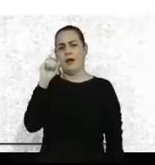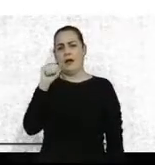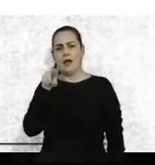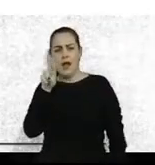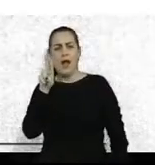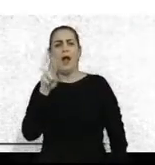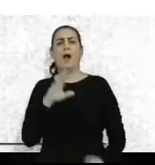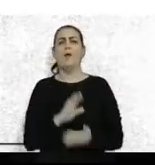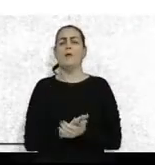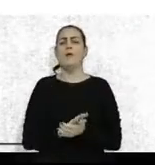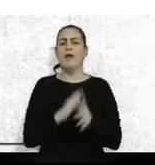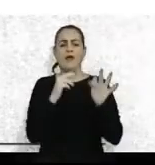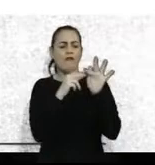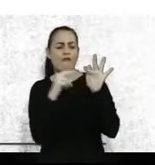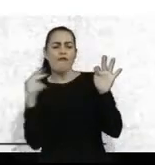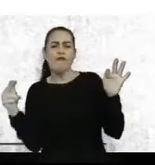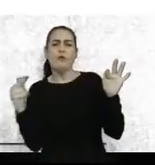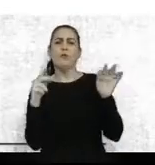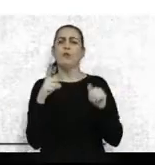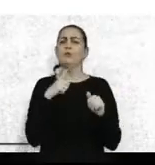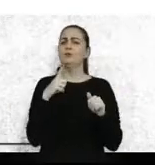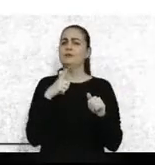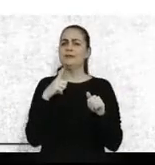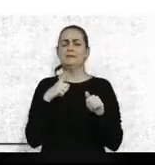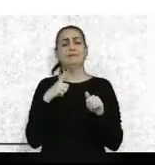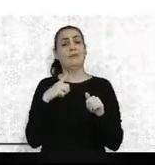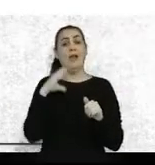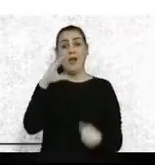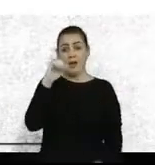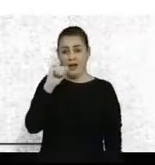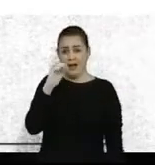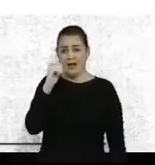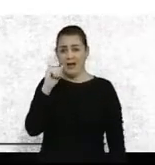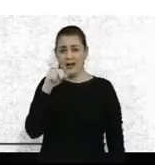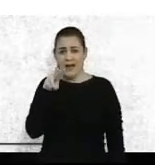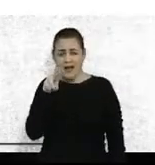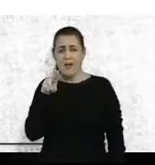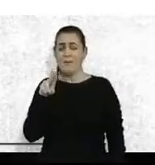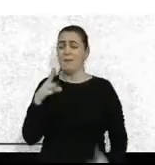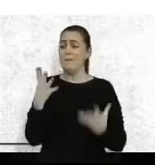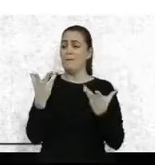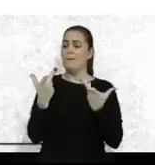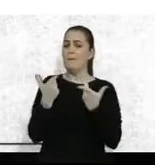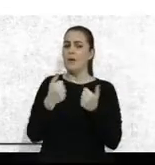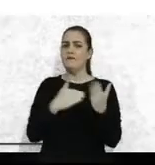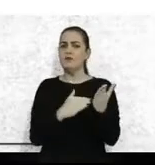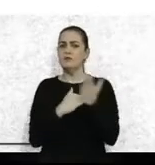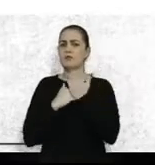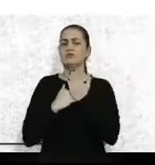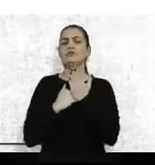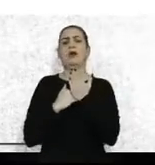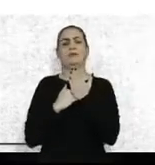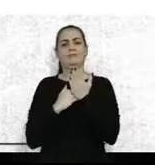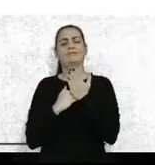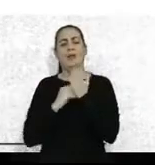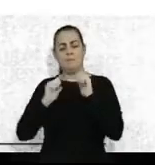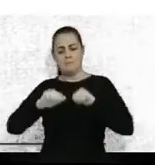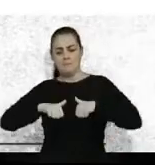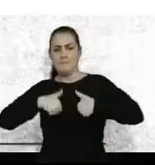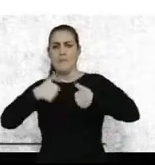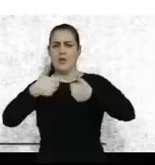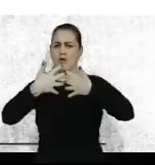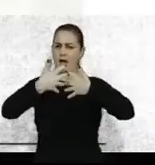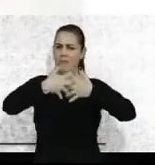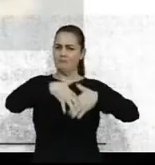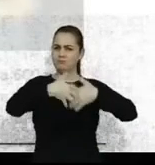cacau é potentíssimo antioxidante para ajudar na recuperação muscular. Super interessante, romã, manga, enfim, uma infinidade de